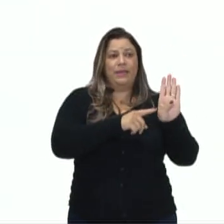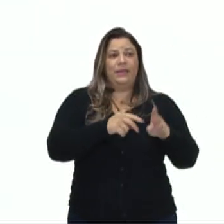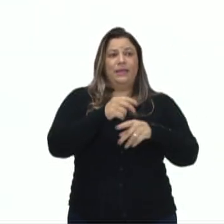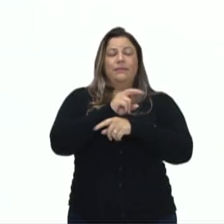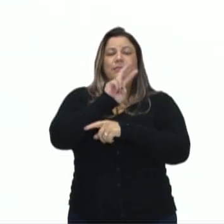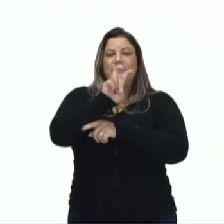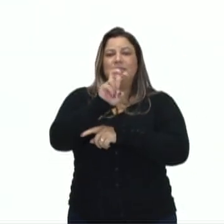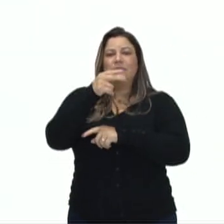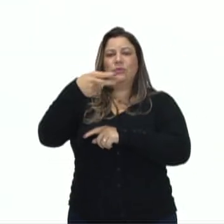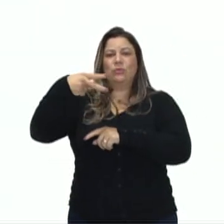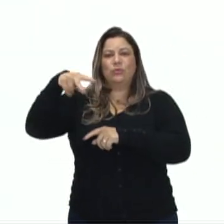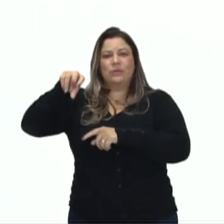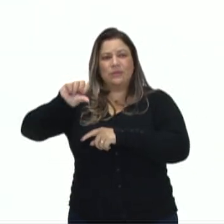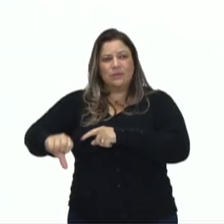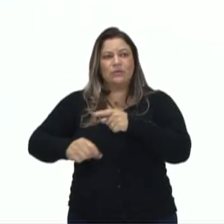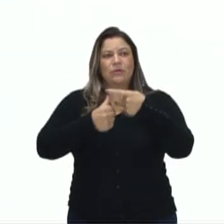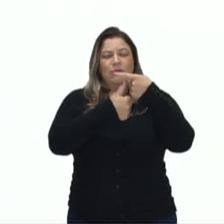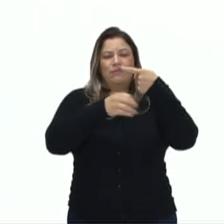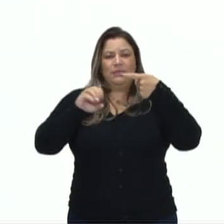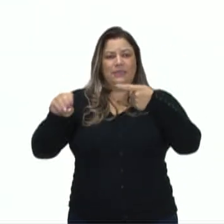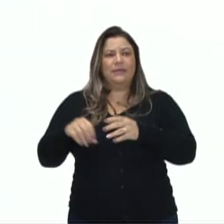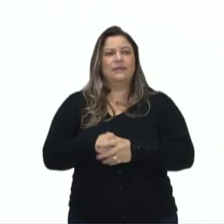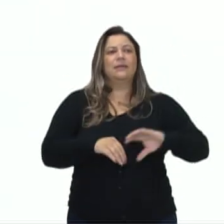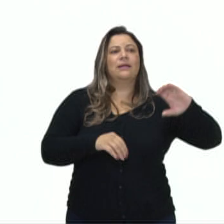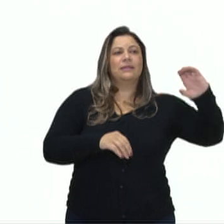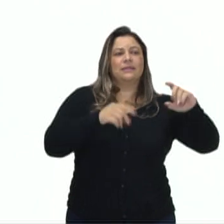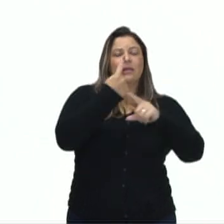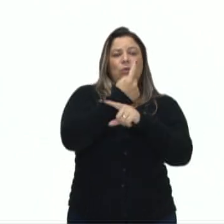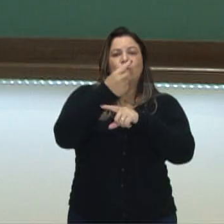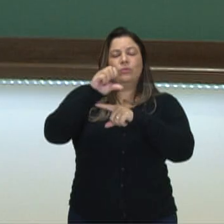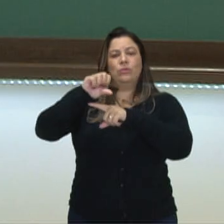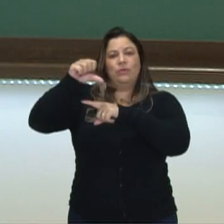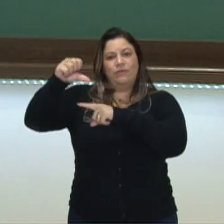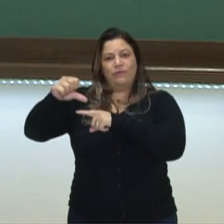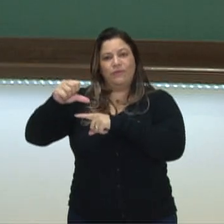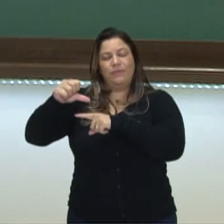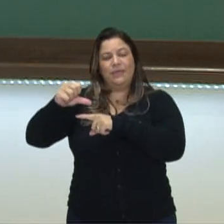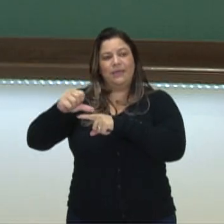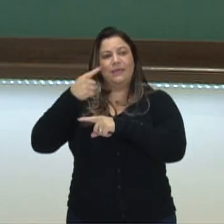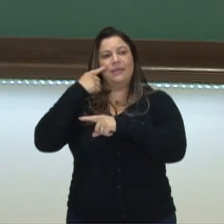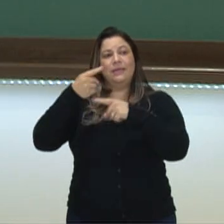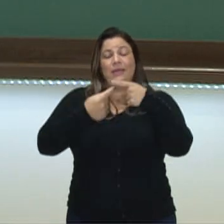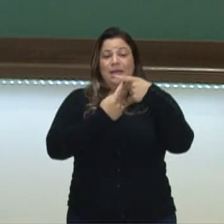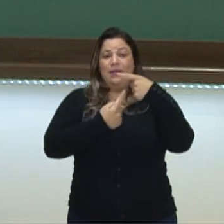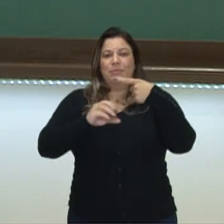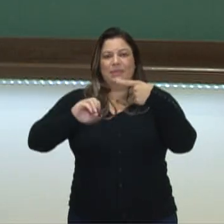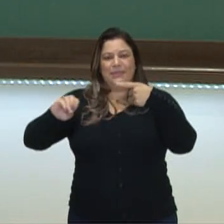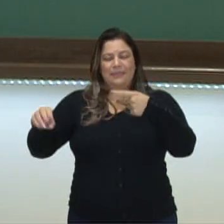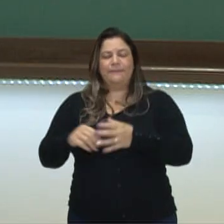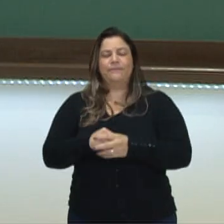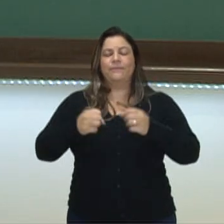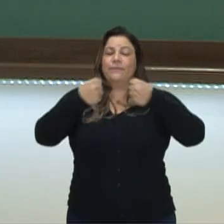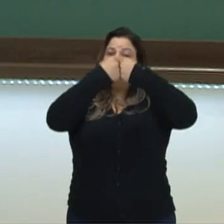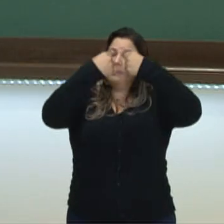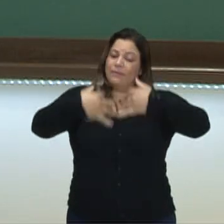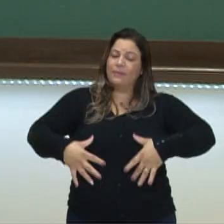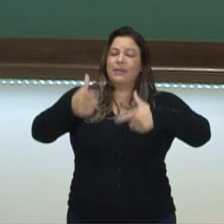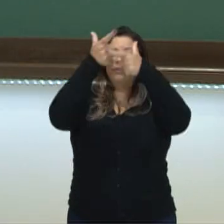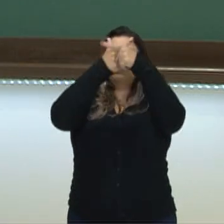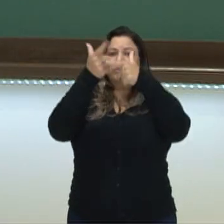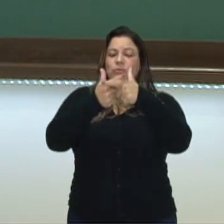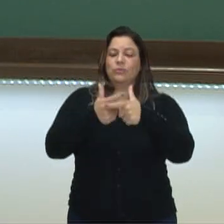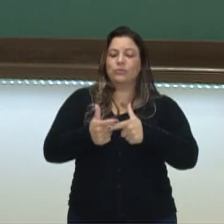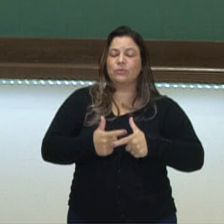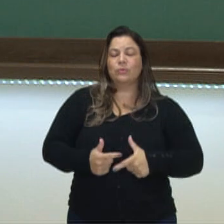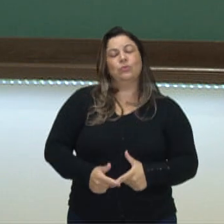529 centésimos. E na letra C, eu tenho 196 milésimos. Eu quero que você pense um pouquinho, fatore os números que forem necessários e me